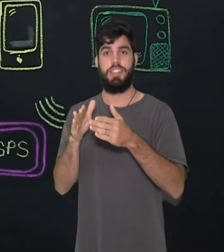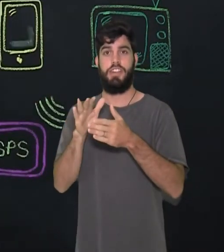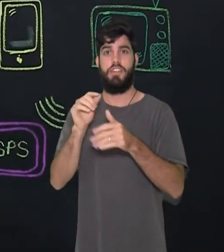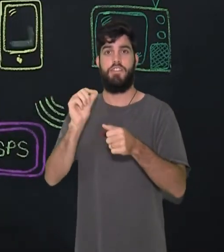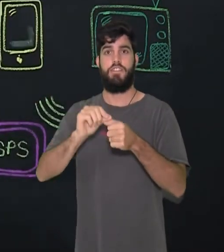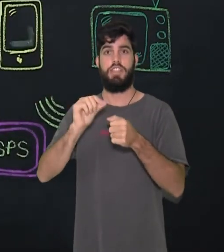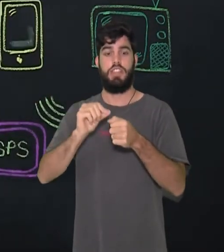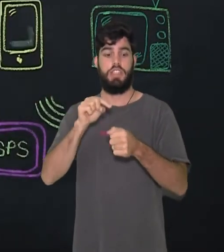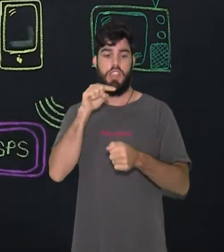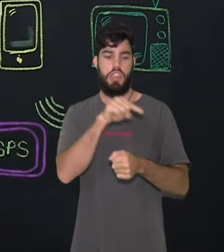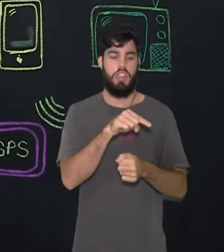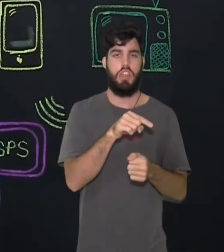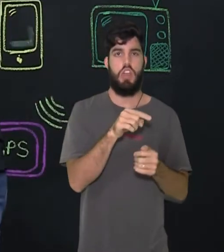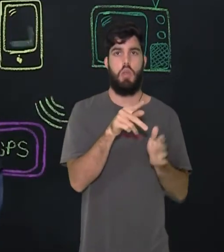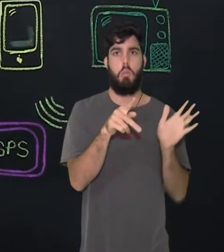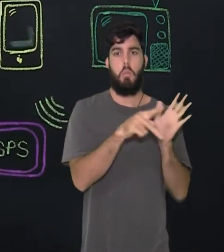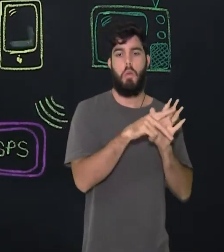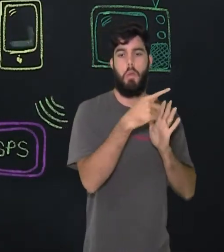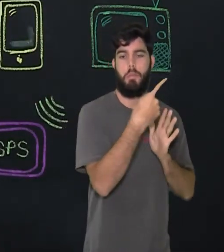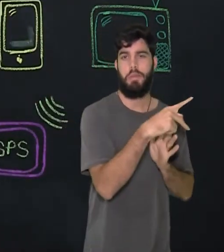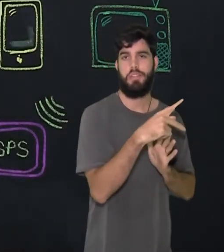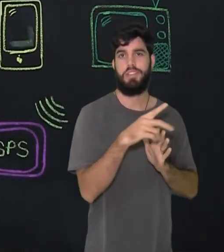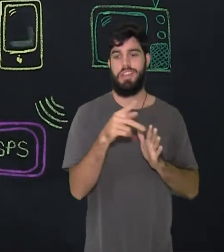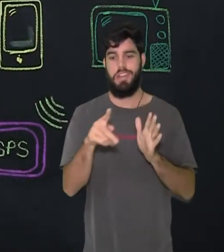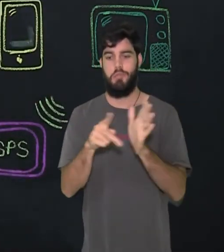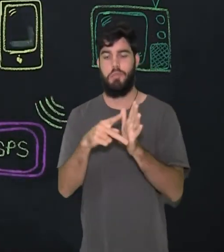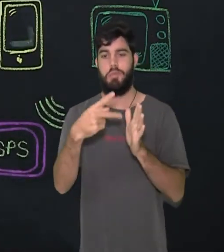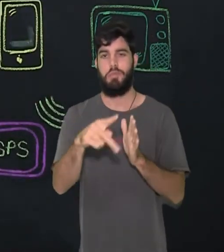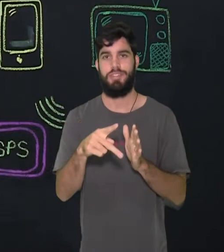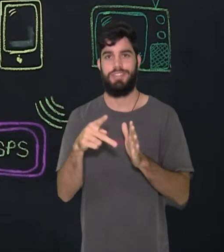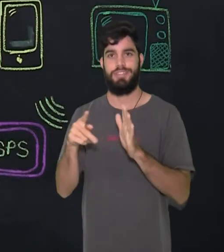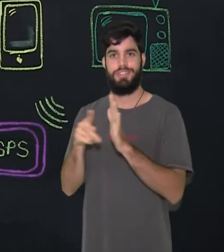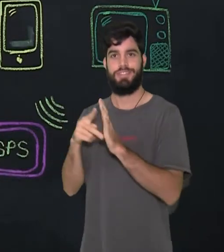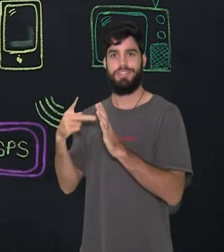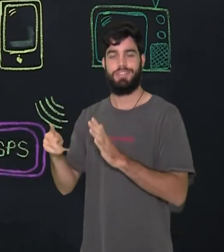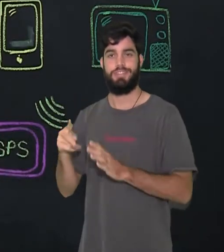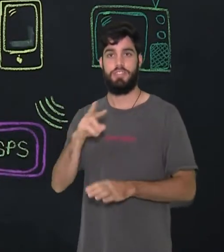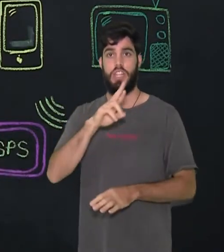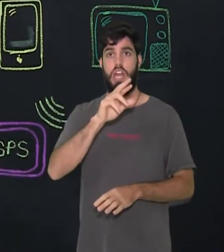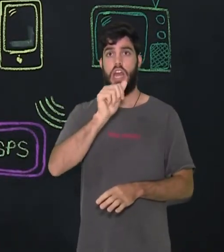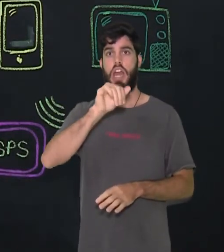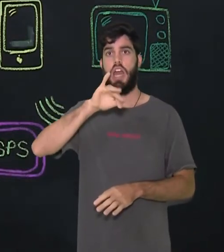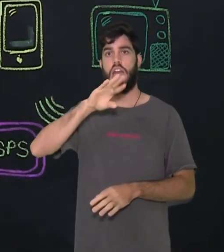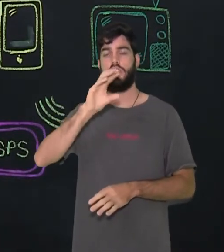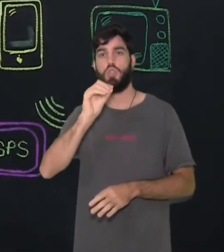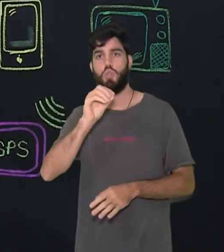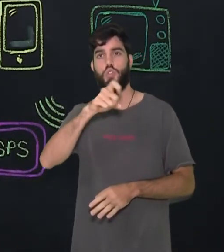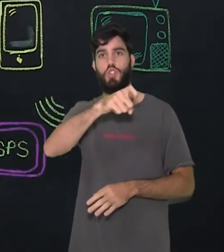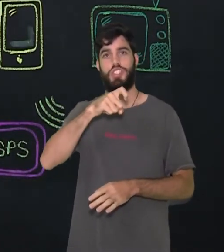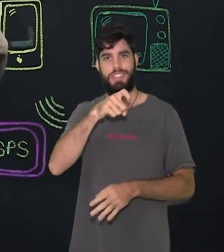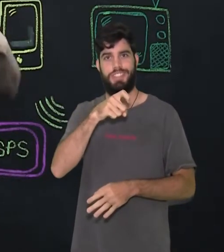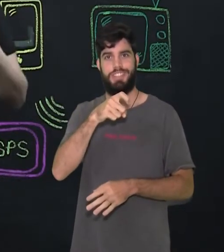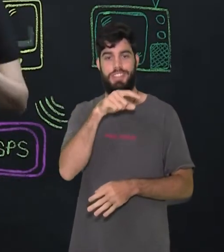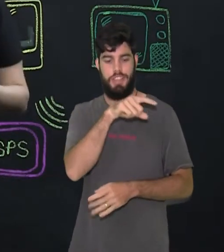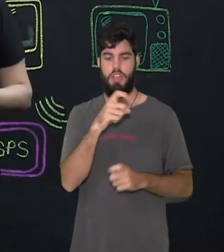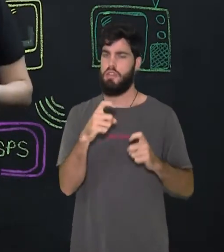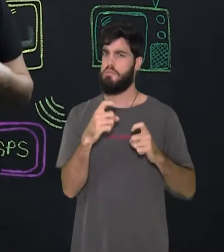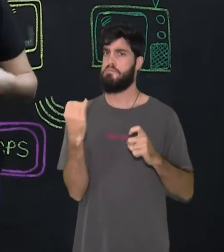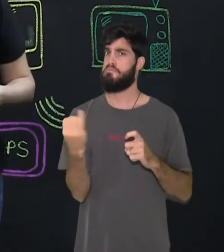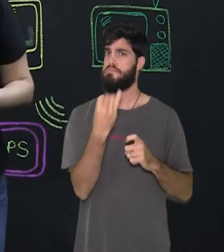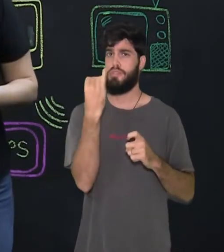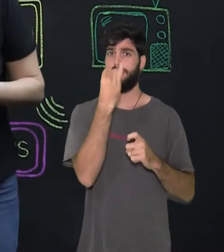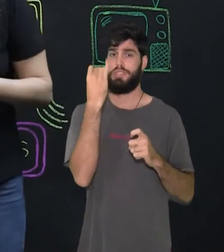tivesse uma função diferente. Por exemplo, o raio-x. O raio-x é bem útil na medicina. Num outro momento a gente